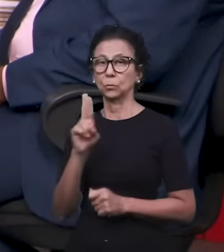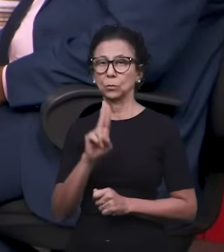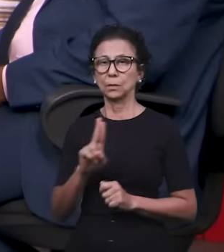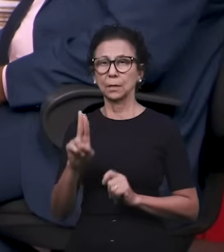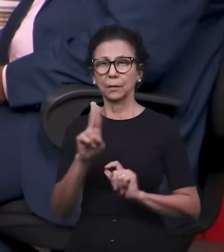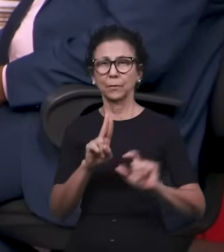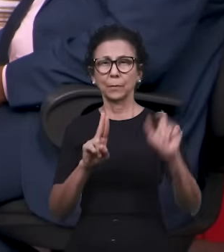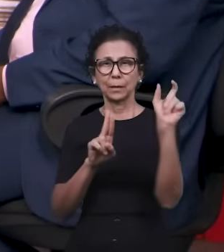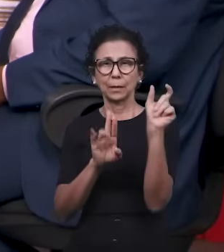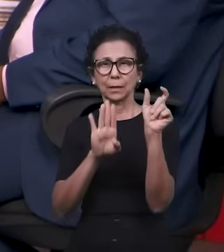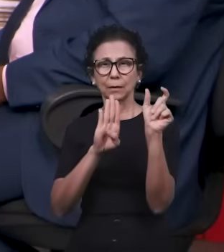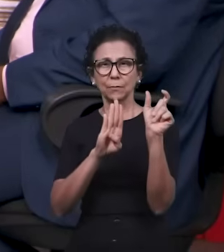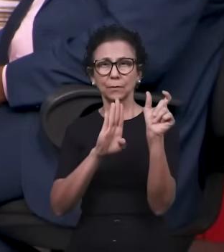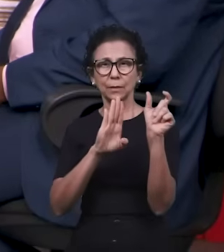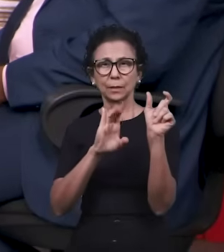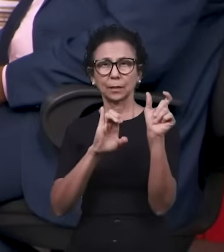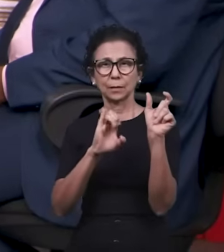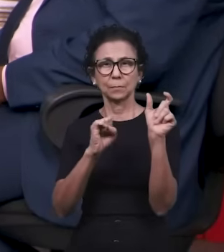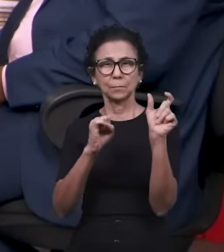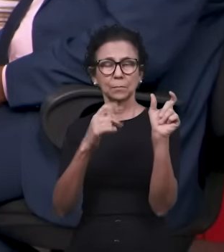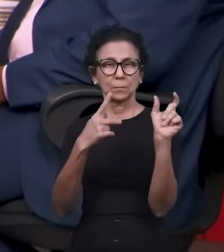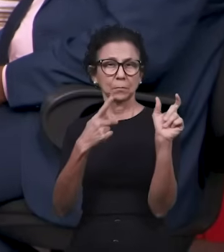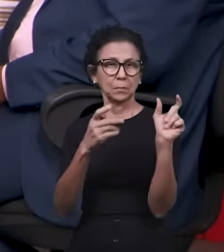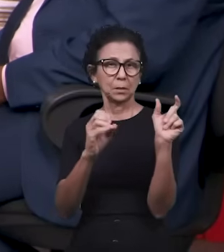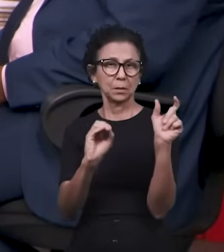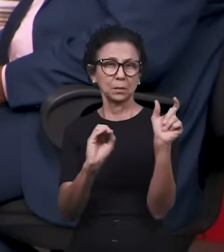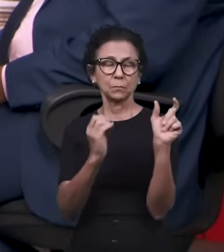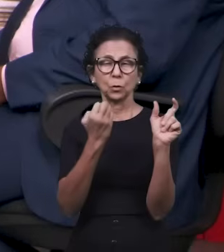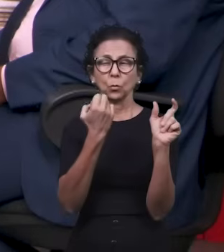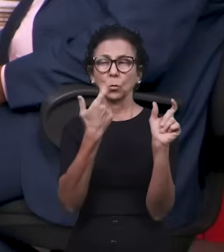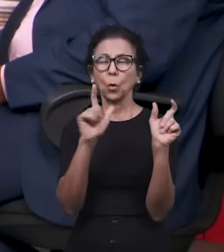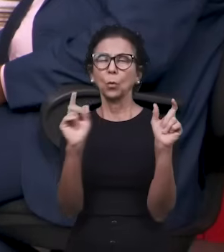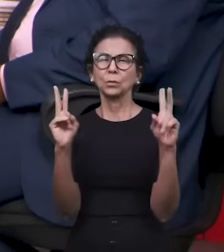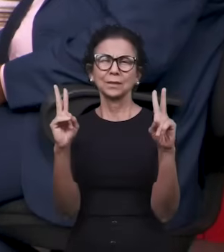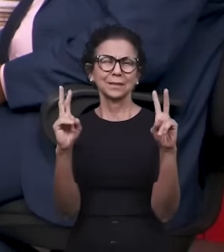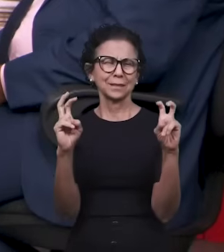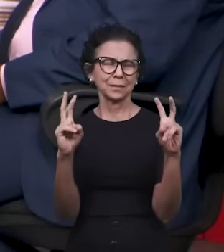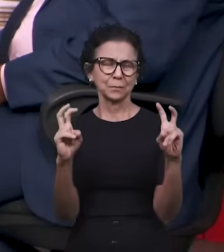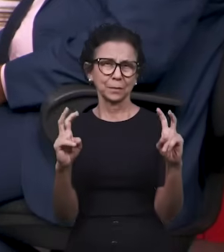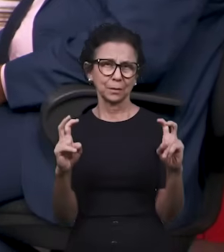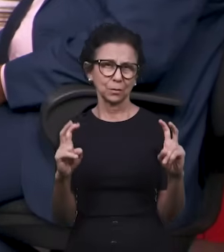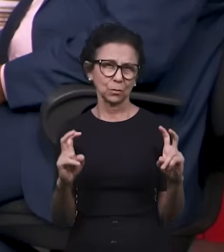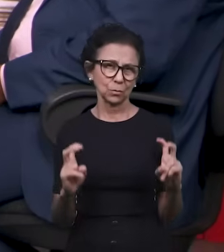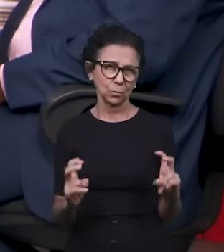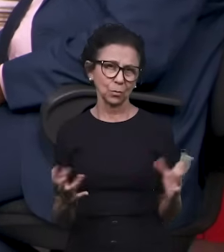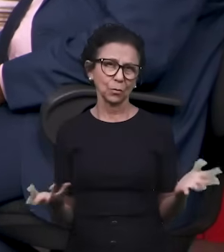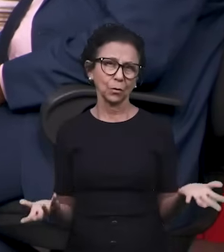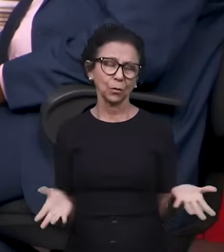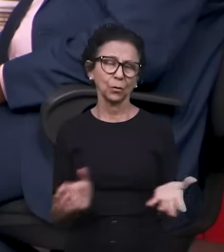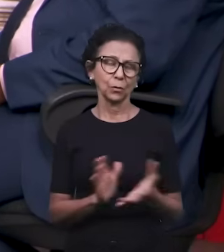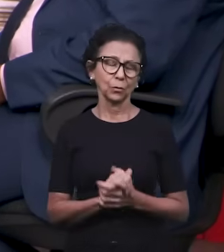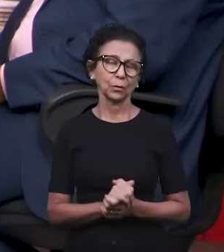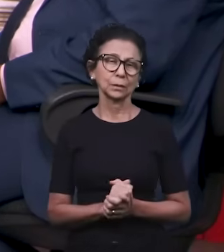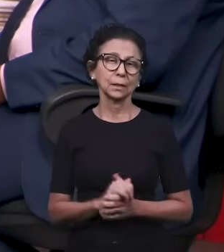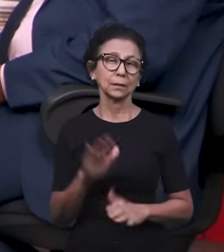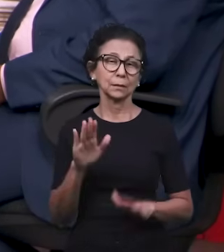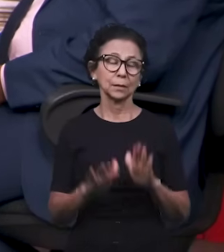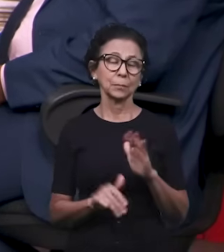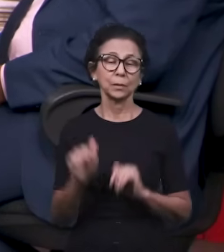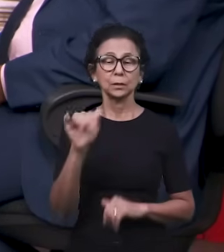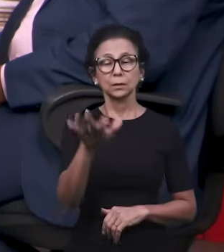os outros termos, o presbítero para as igrejas dos gregos e também o ancião para igrejas onde havia muitos